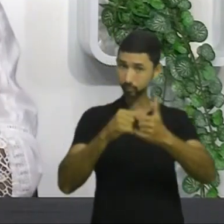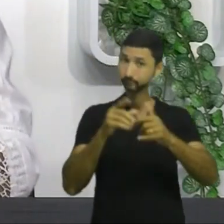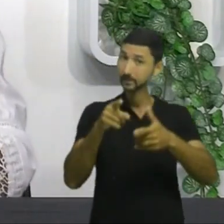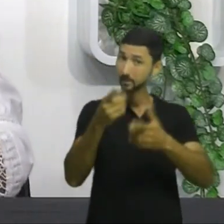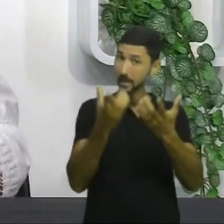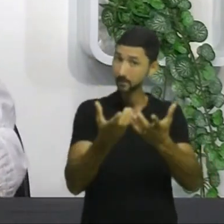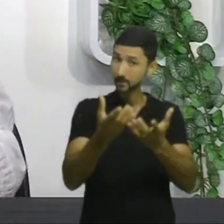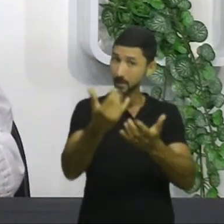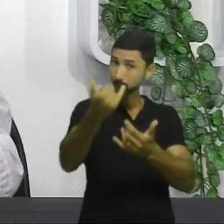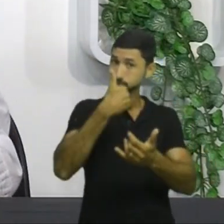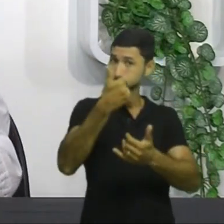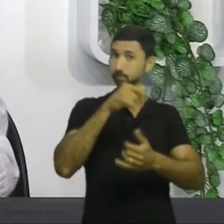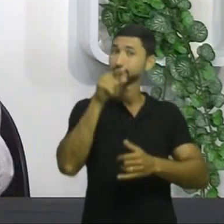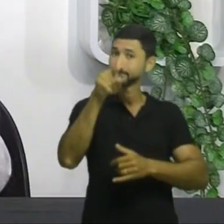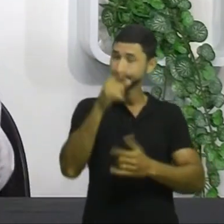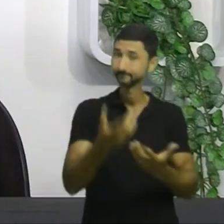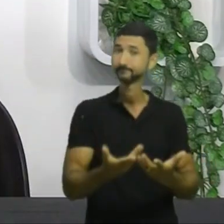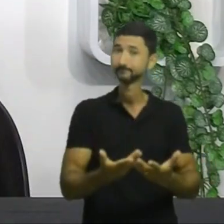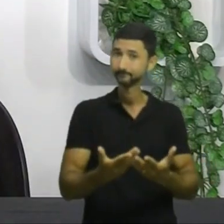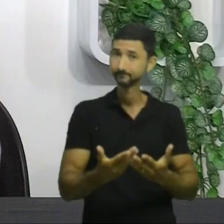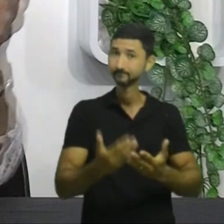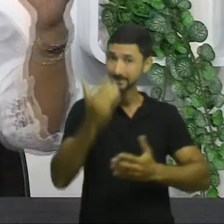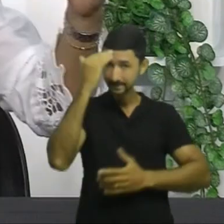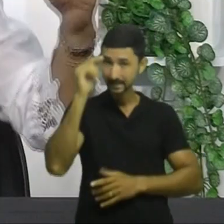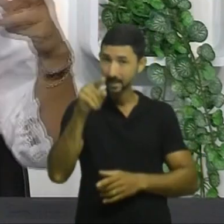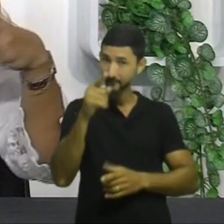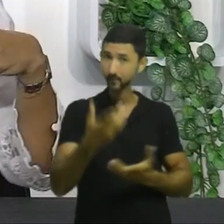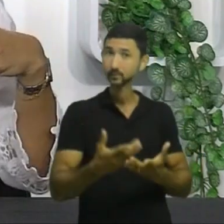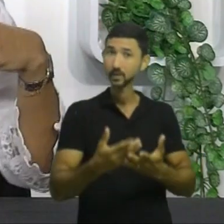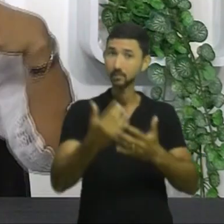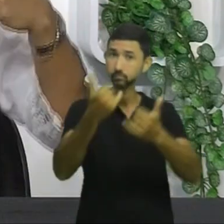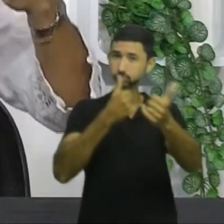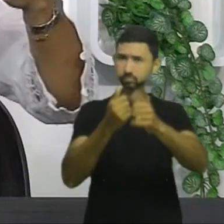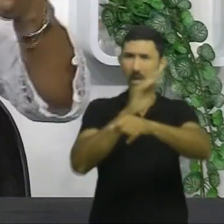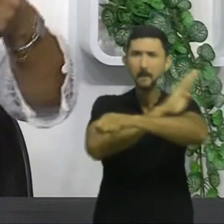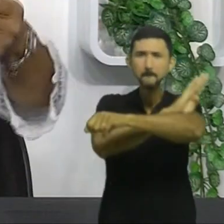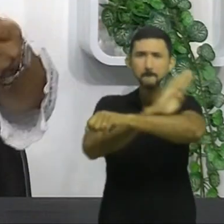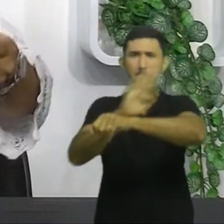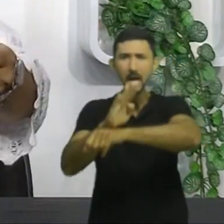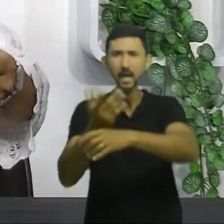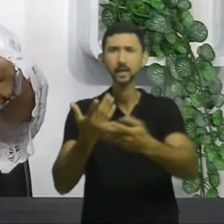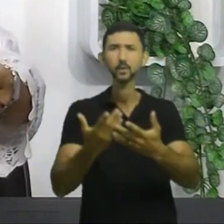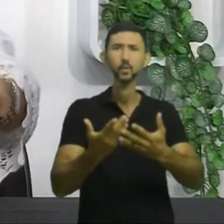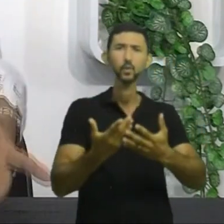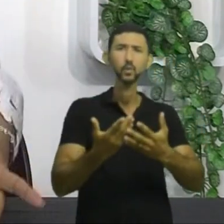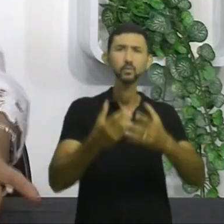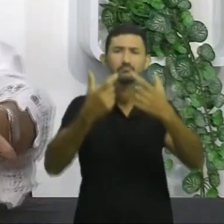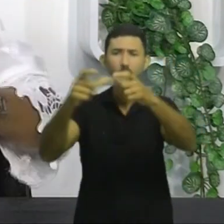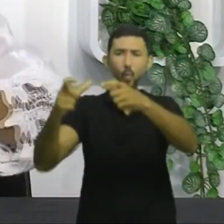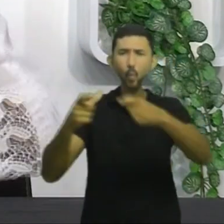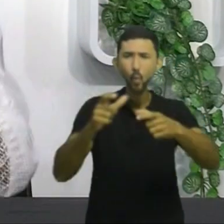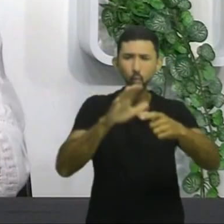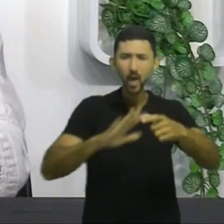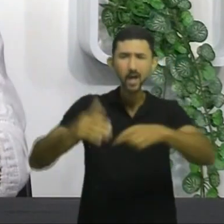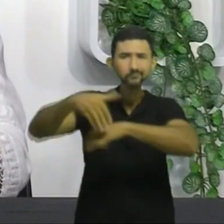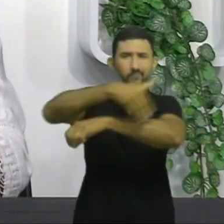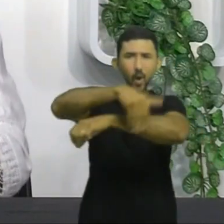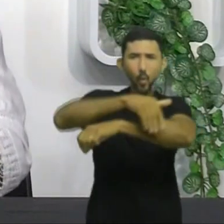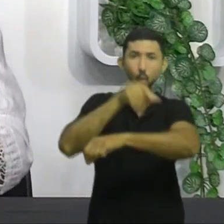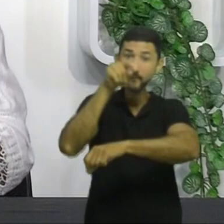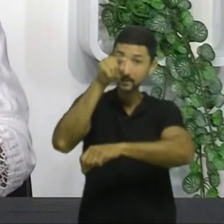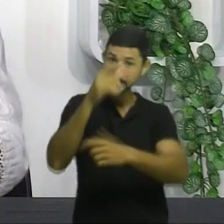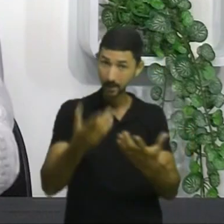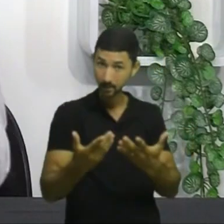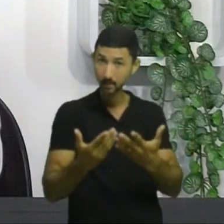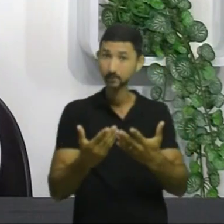novo vão me dizer, tá certo? Porque eu sei que aonde, em cada bairro, em cada lugarejo que vocês estejam, em